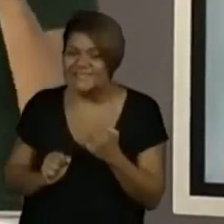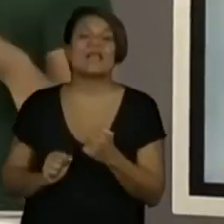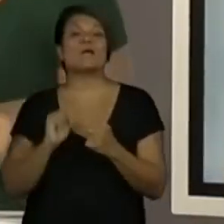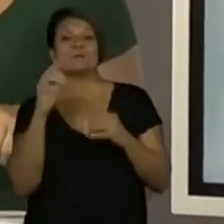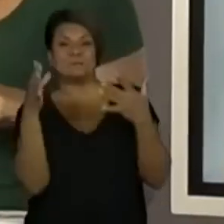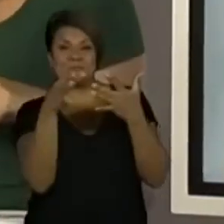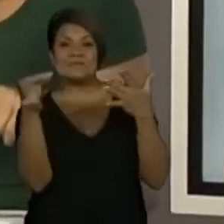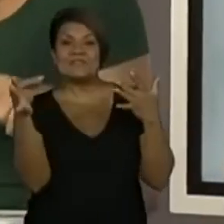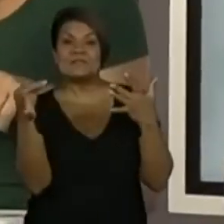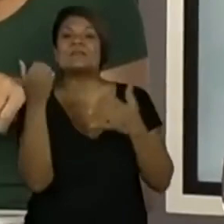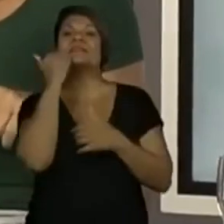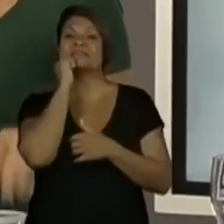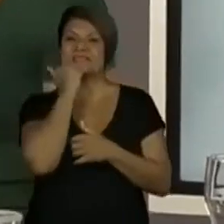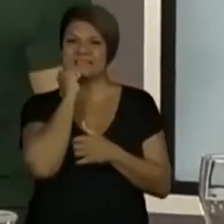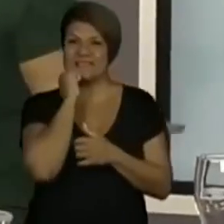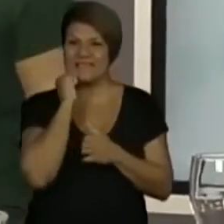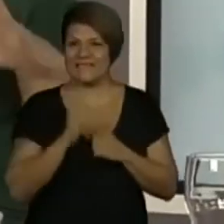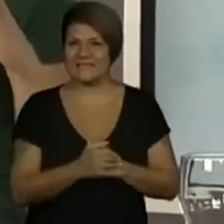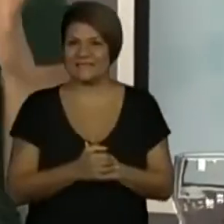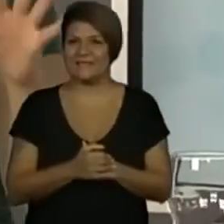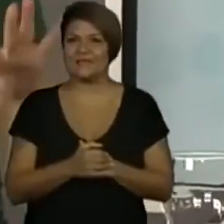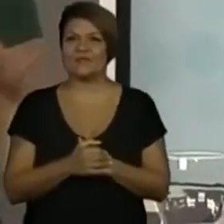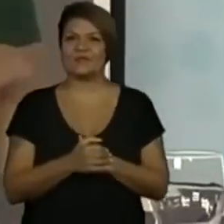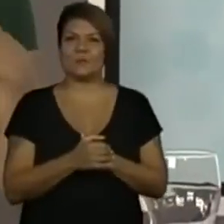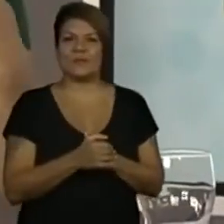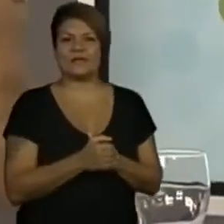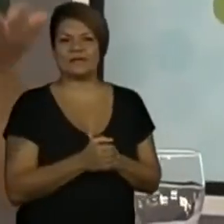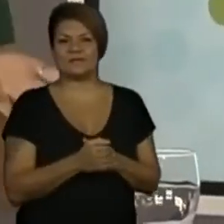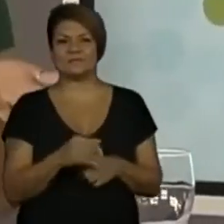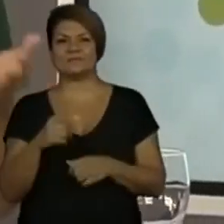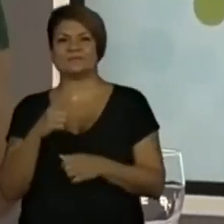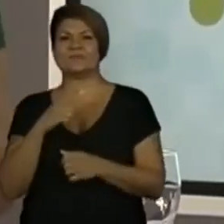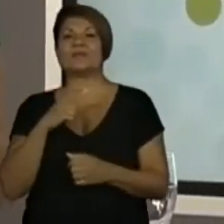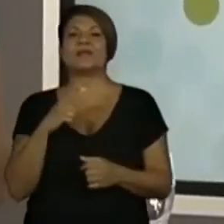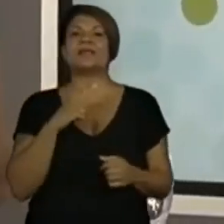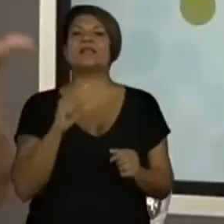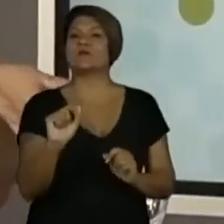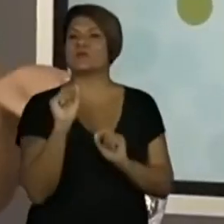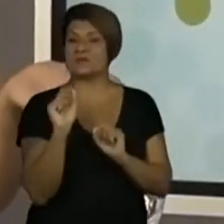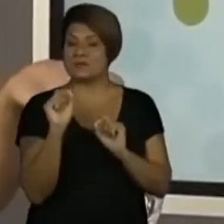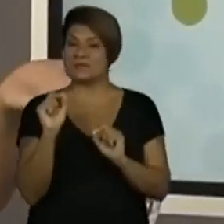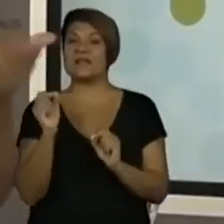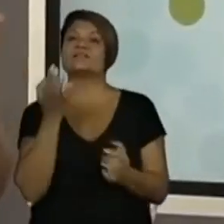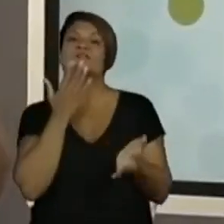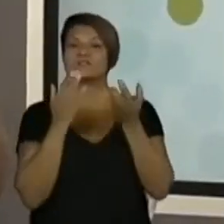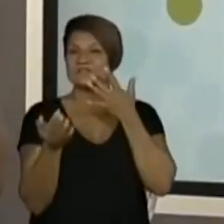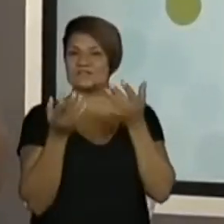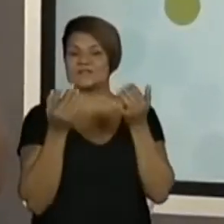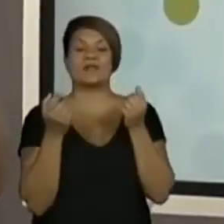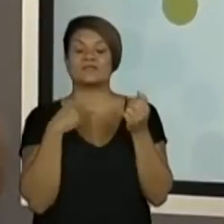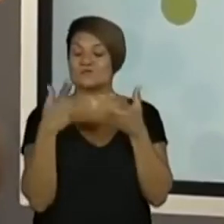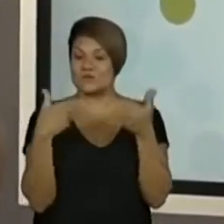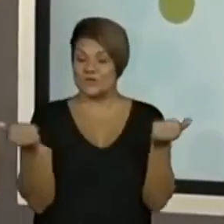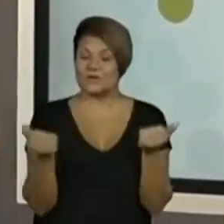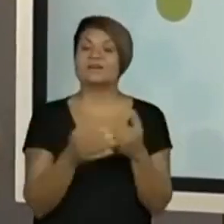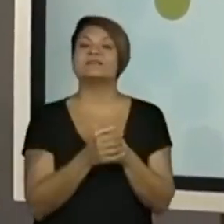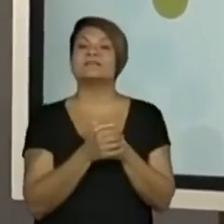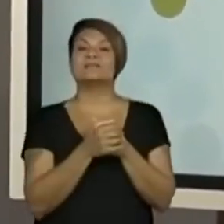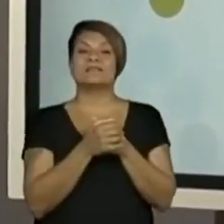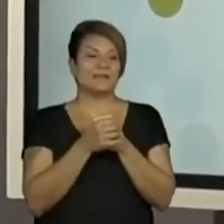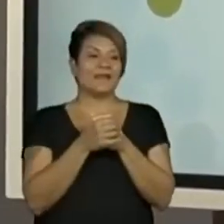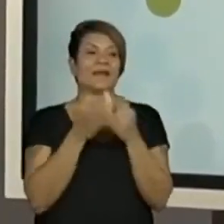trabalhar disciplina de ciências para gente observar algumas coisas que estão aí no nosso dia a dia a gente acaba esquecendo